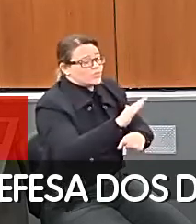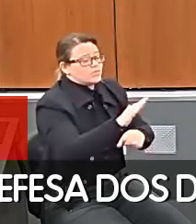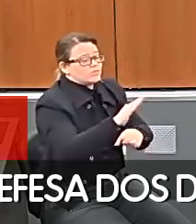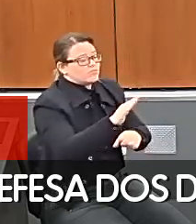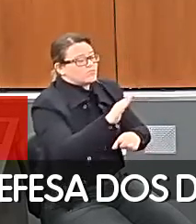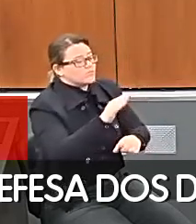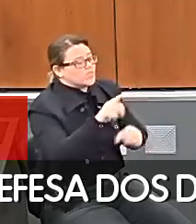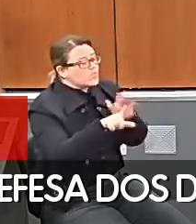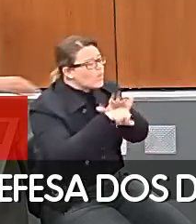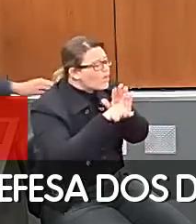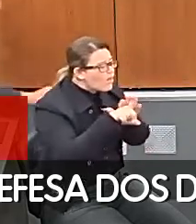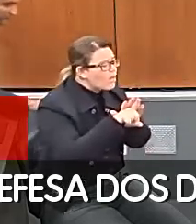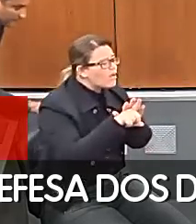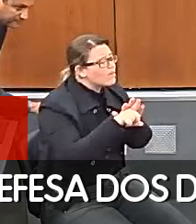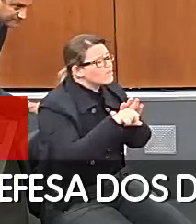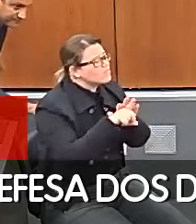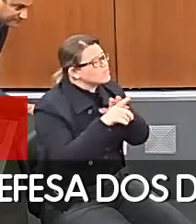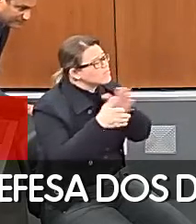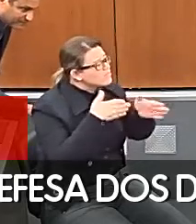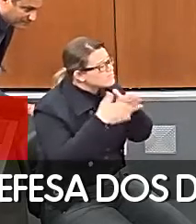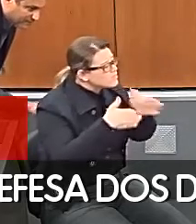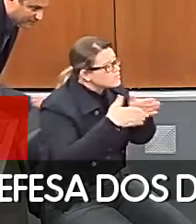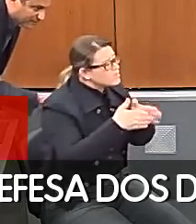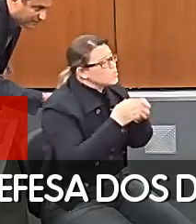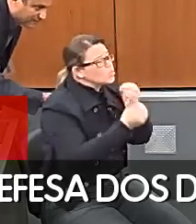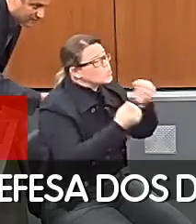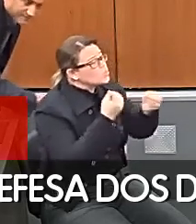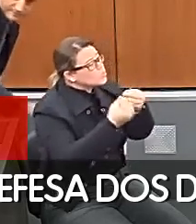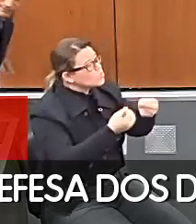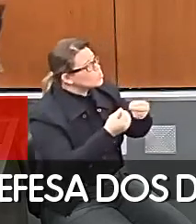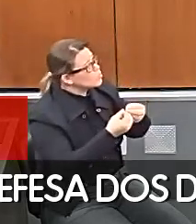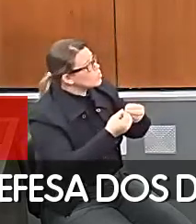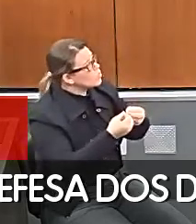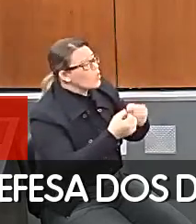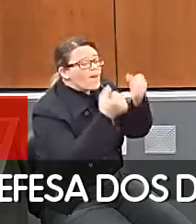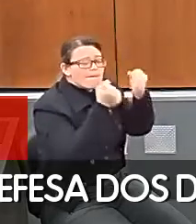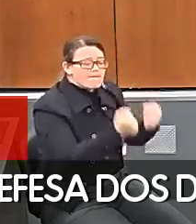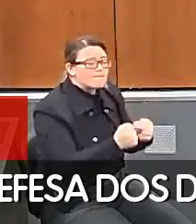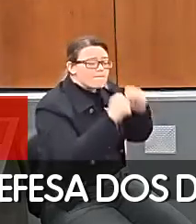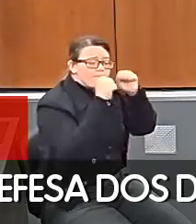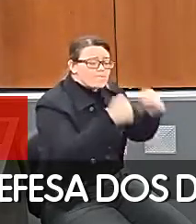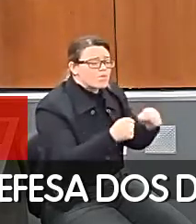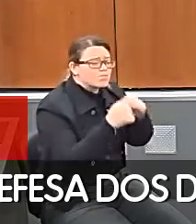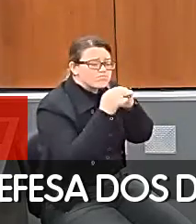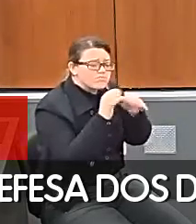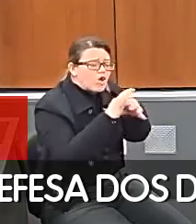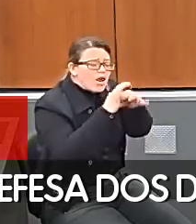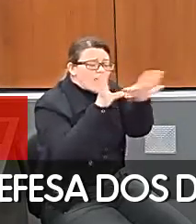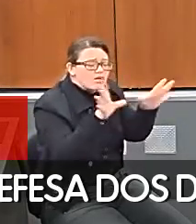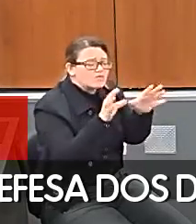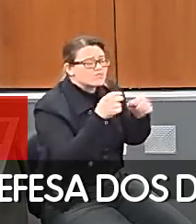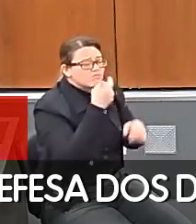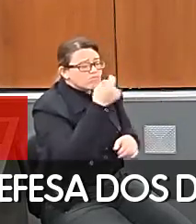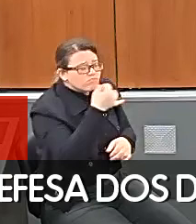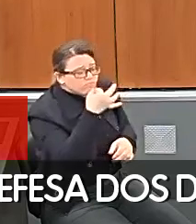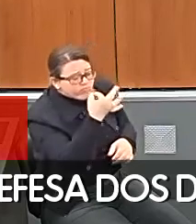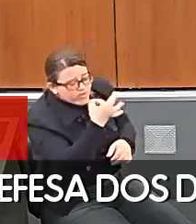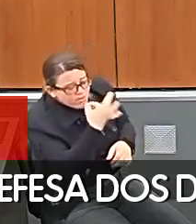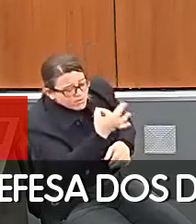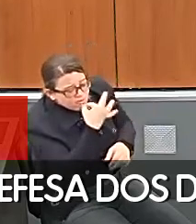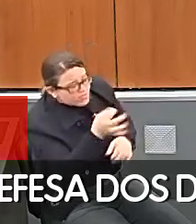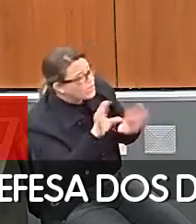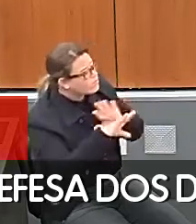providência. Eu dou, por exemplo, aqui como já realizado, para que vocês tenham conhecimento, nós já estamos com um documento pronto